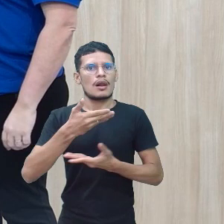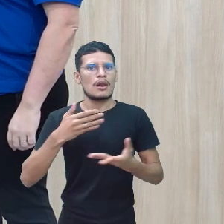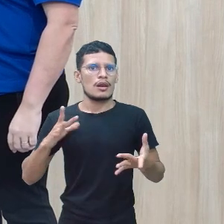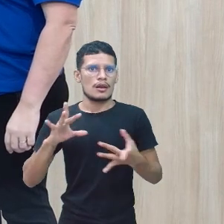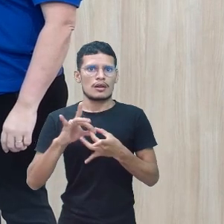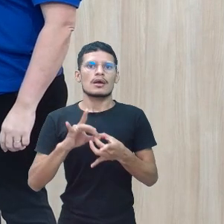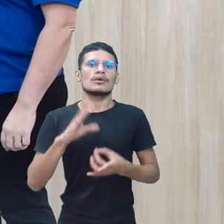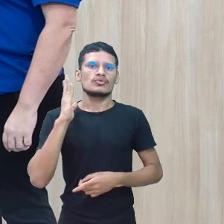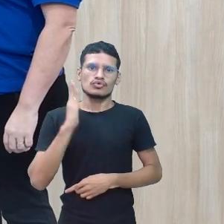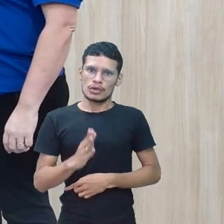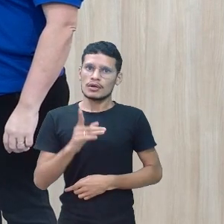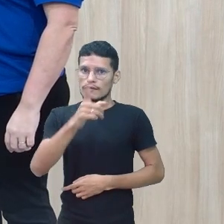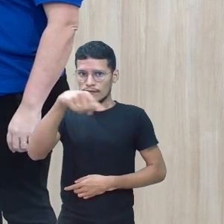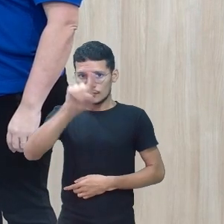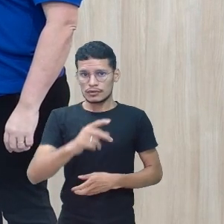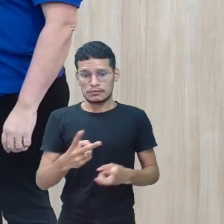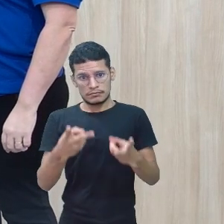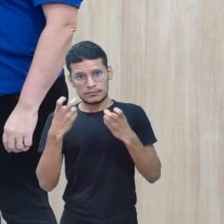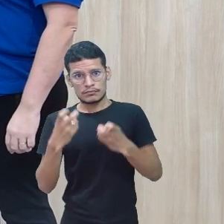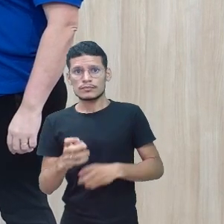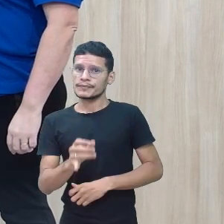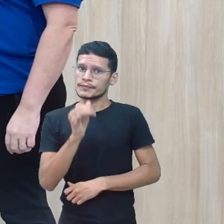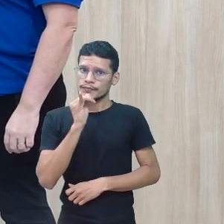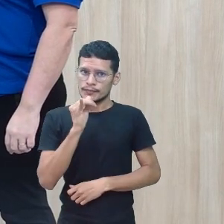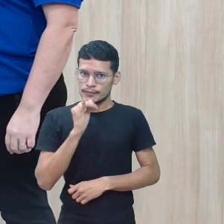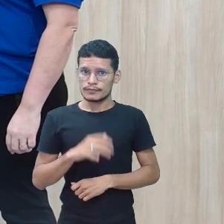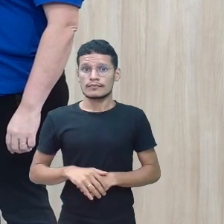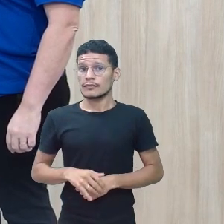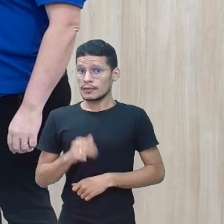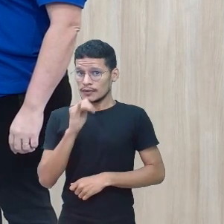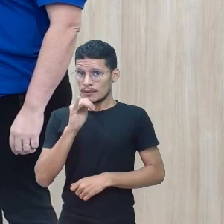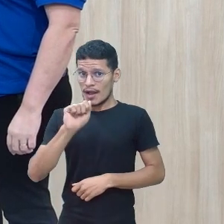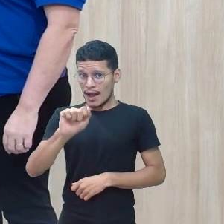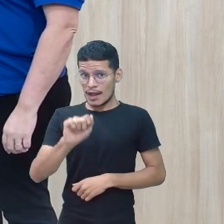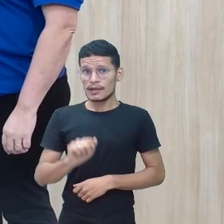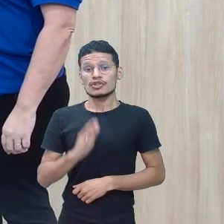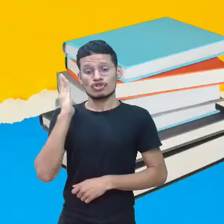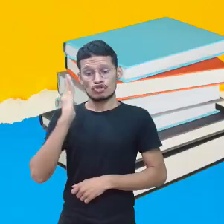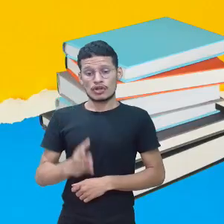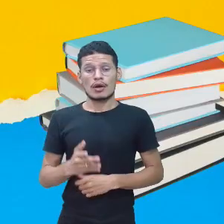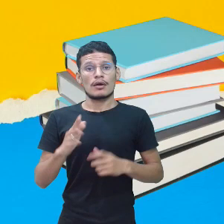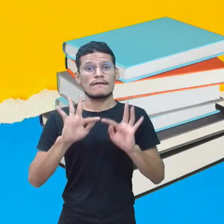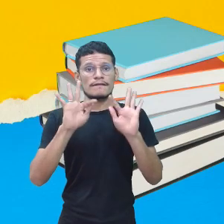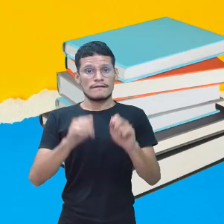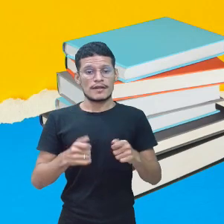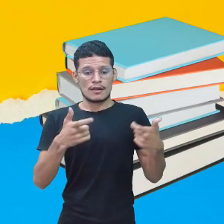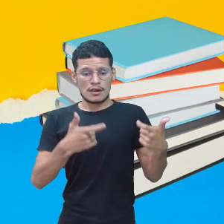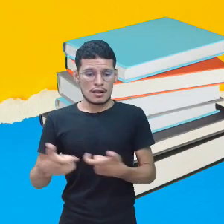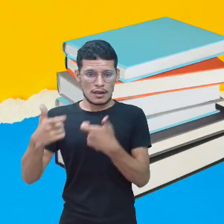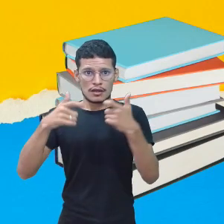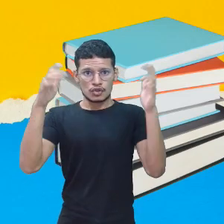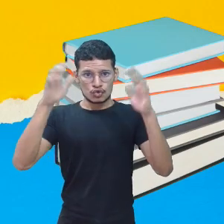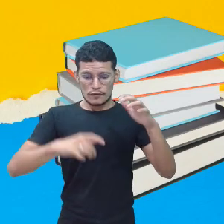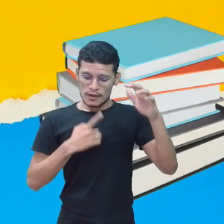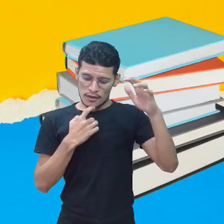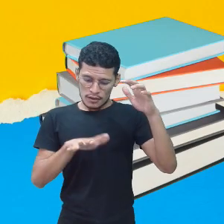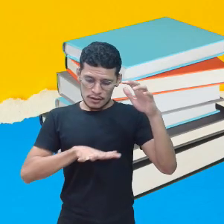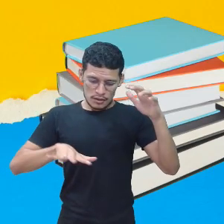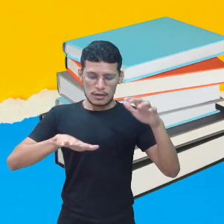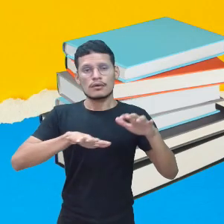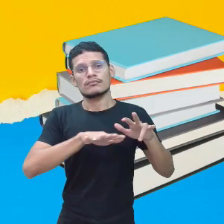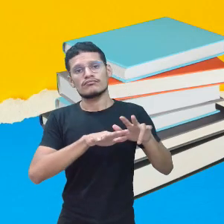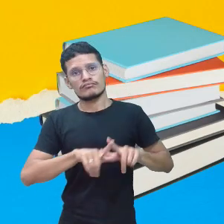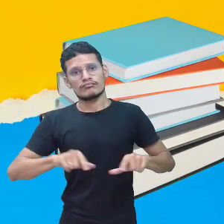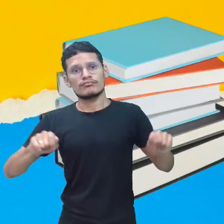relacionado, não é? Para você perceber o exemplo. Então, a letra A diz assim, dado o fim da guerra, a chuva vem lavar a terra